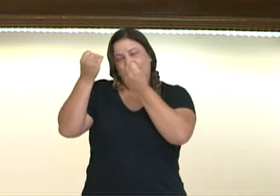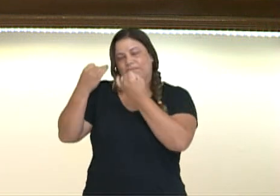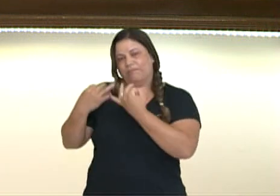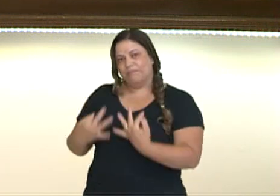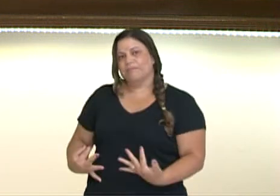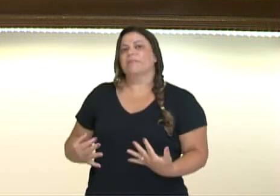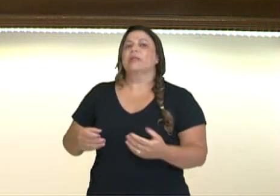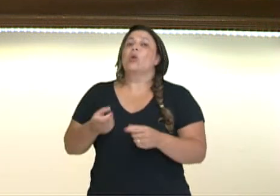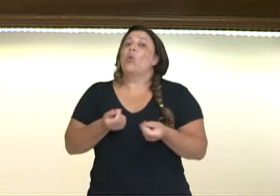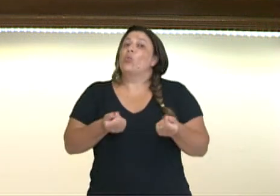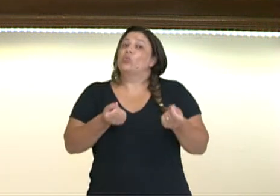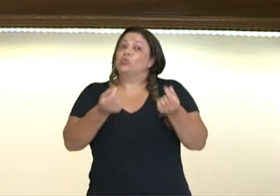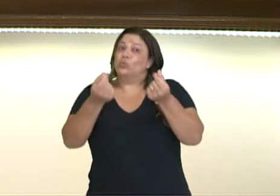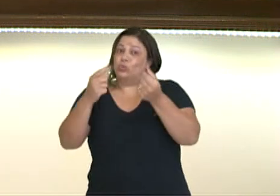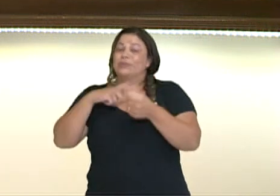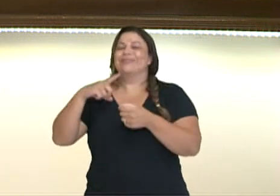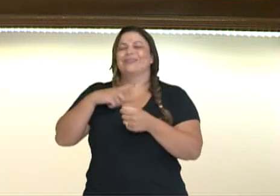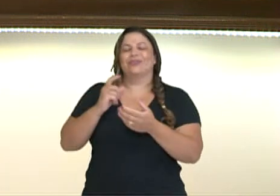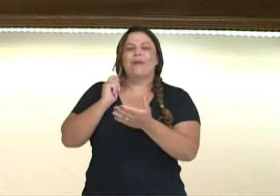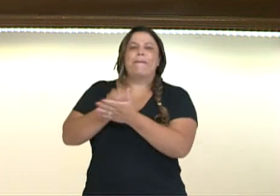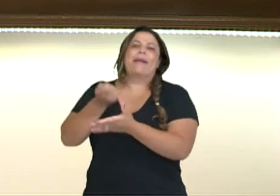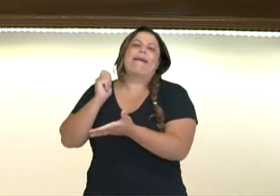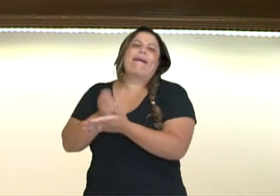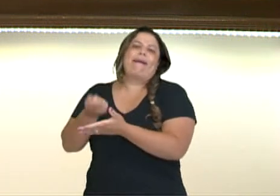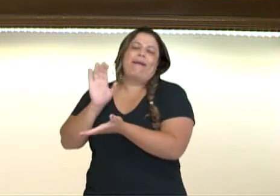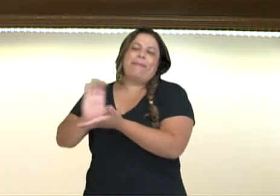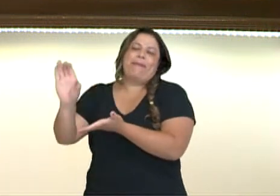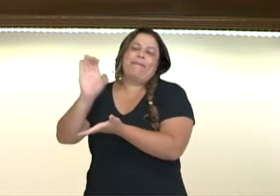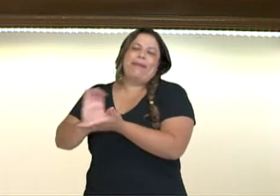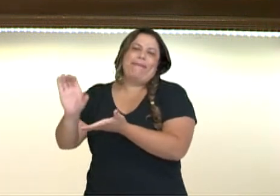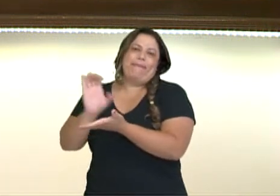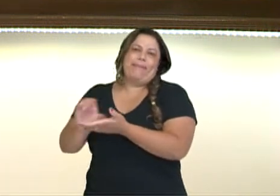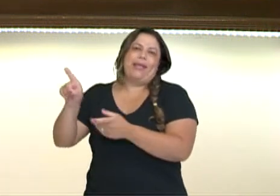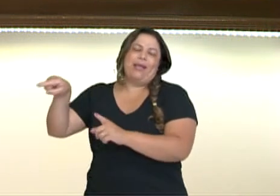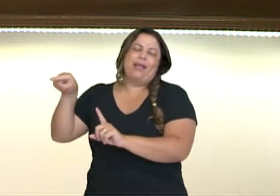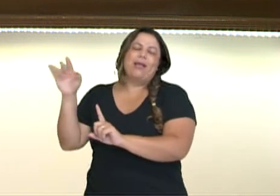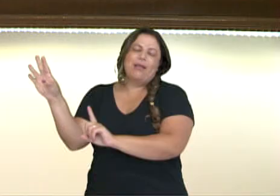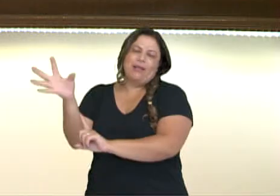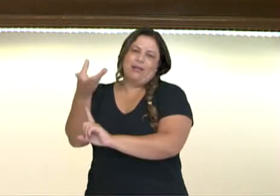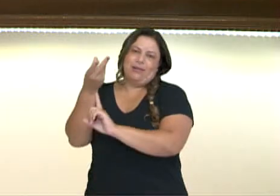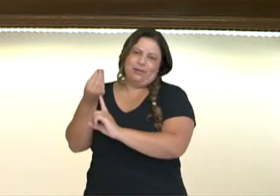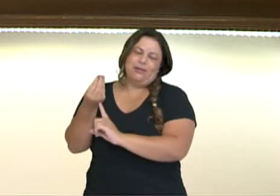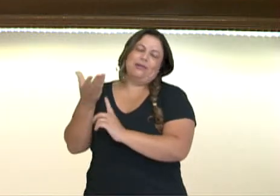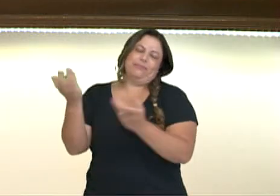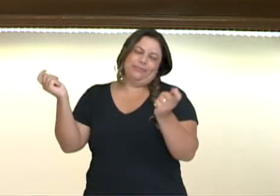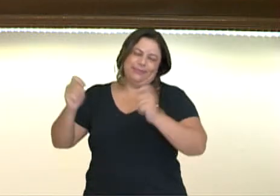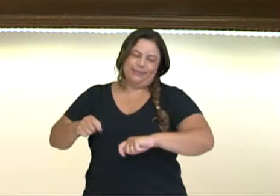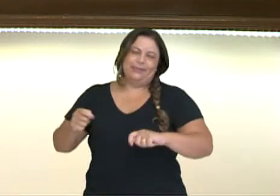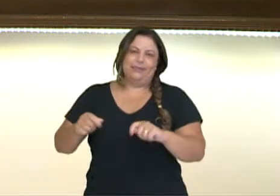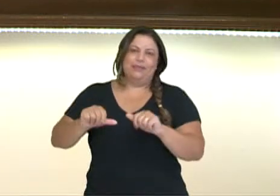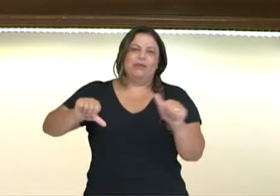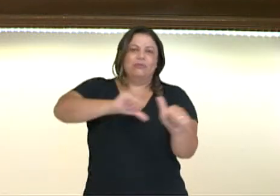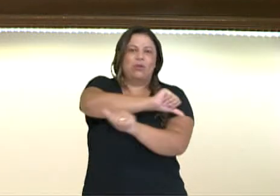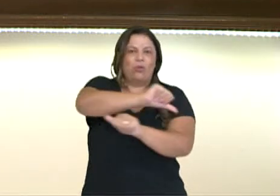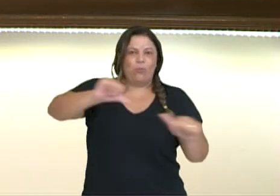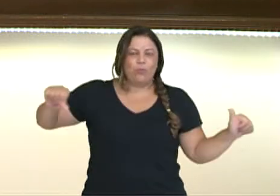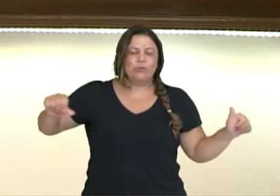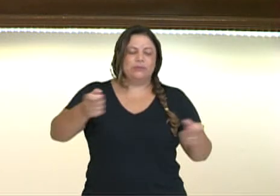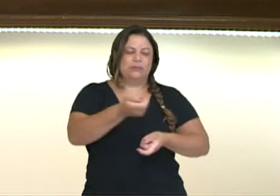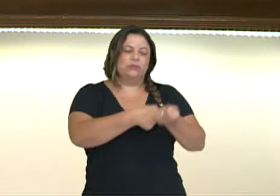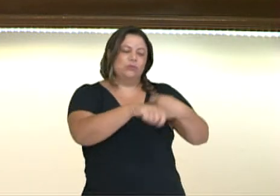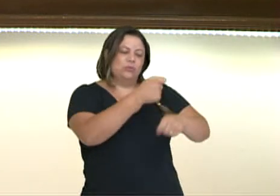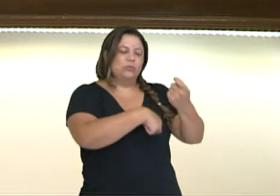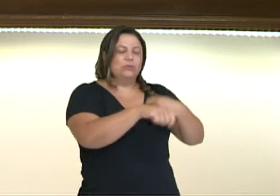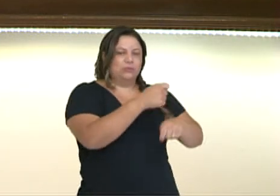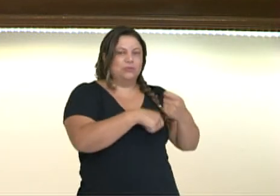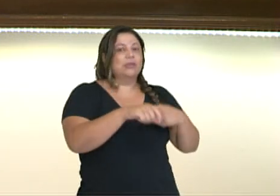que tinha sobrando até mesmo pagava os artistas como mecenato. Então é uma transição de modelos de economia e